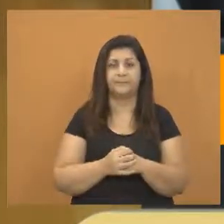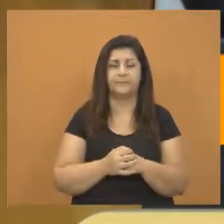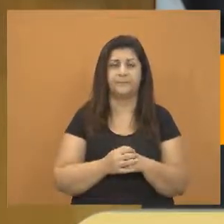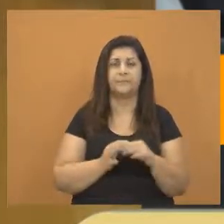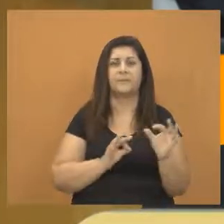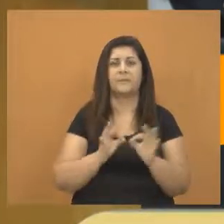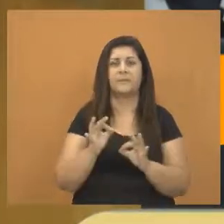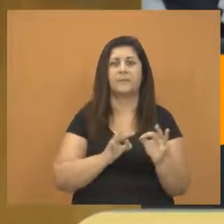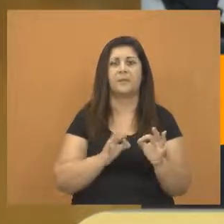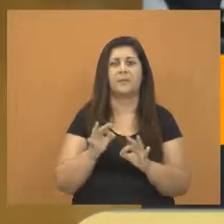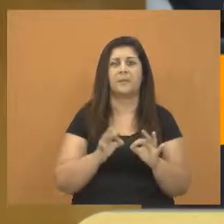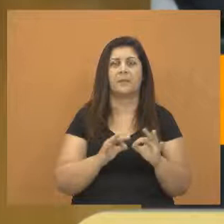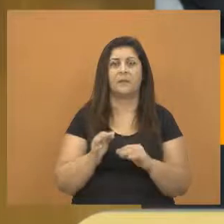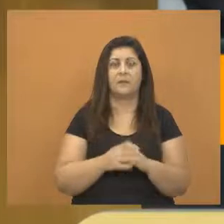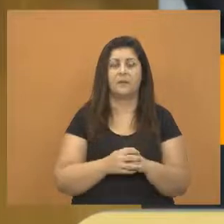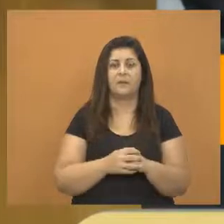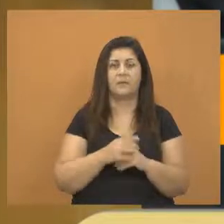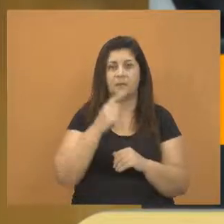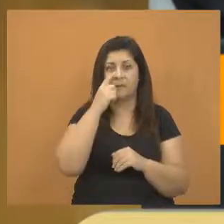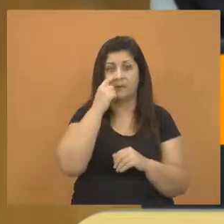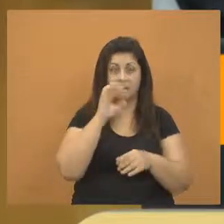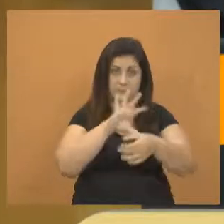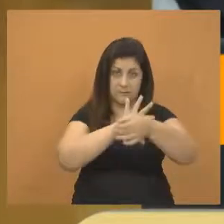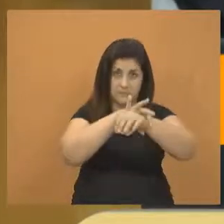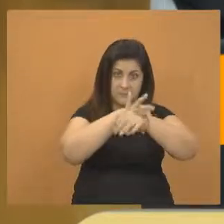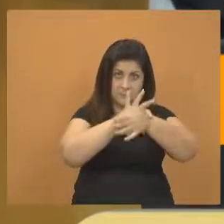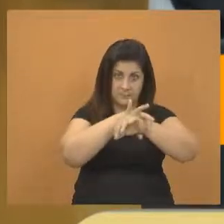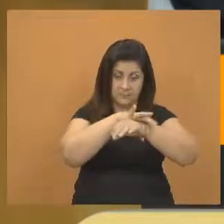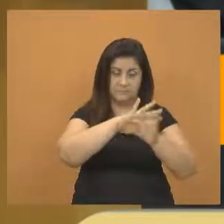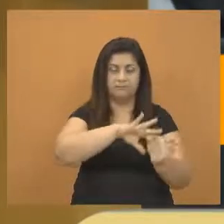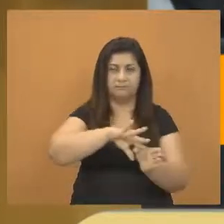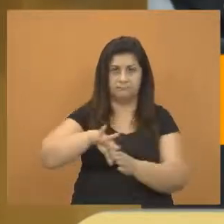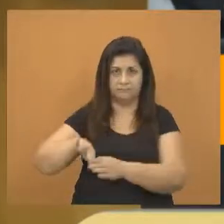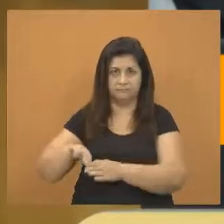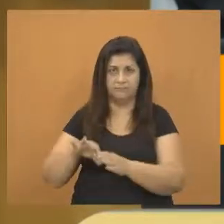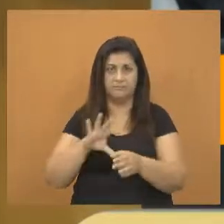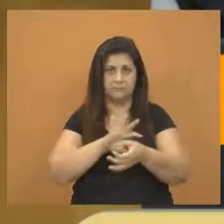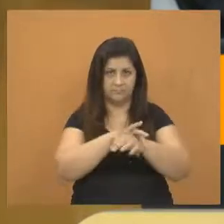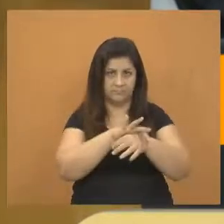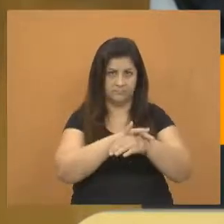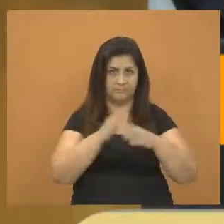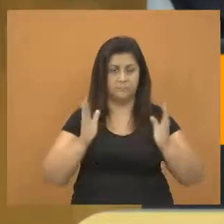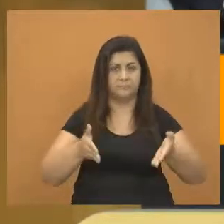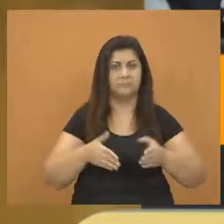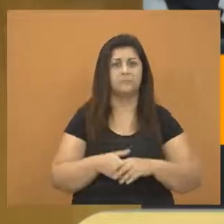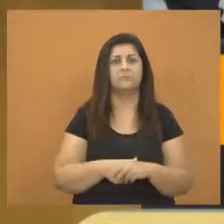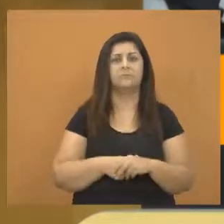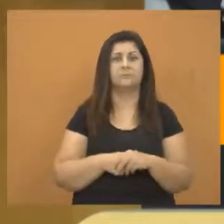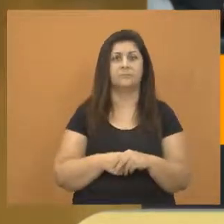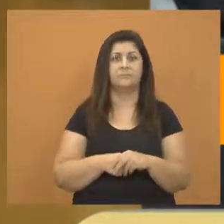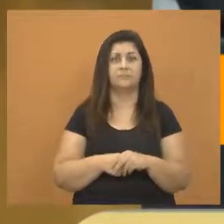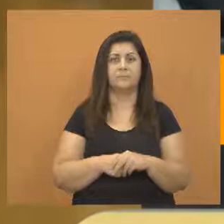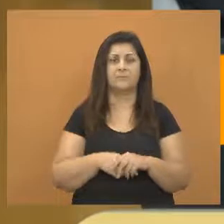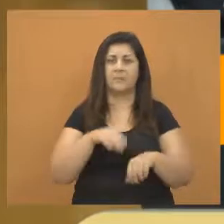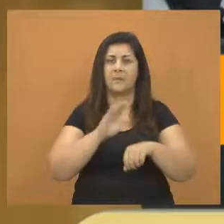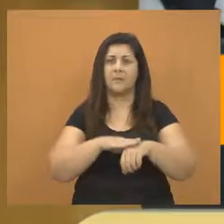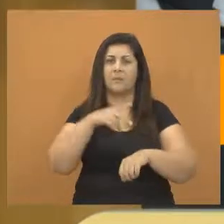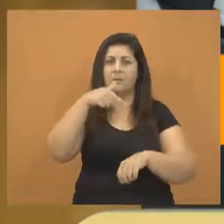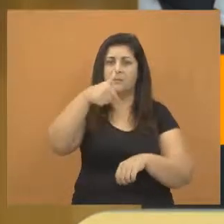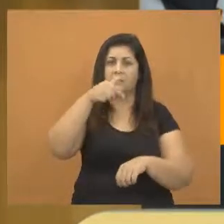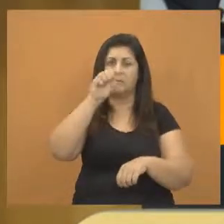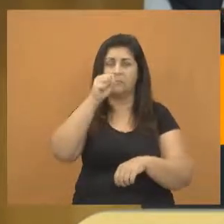Estimativa de investimento em segurança para os próximos 4 anos, mais de 78